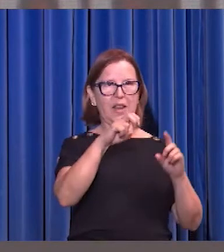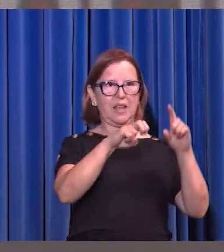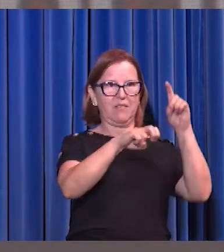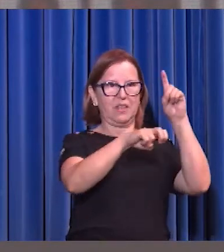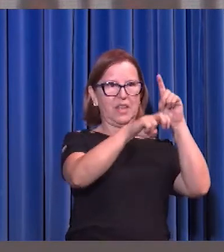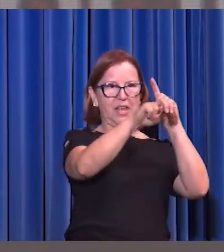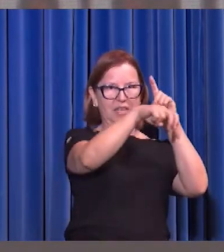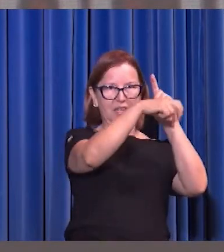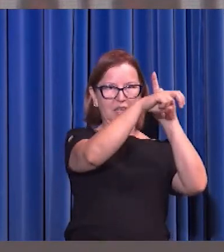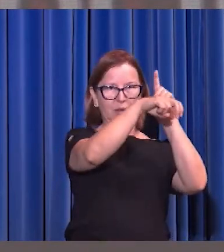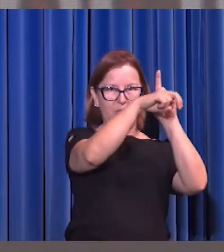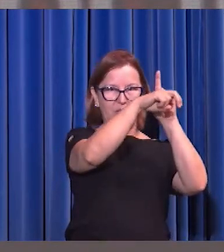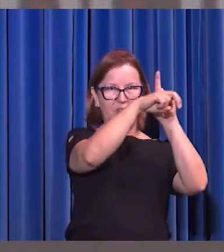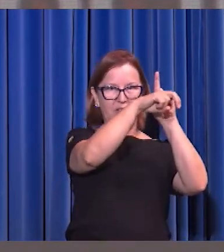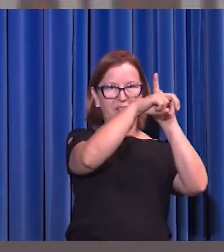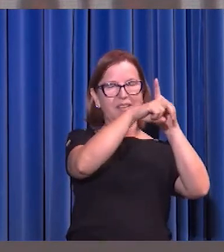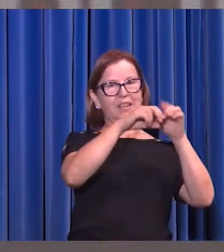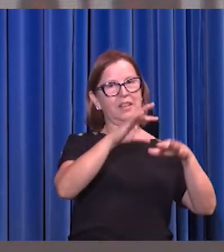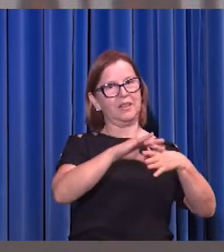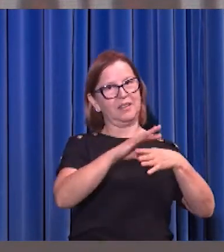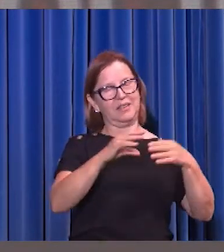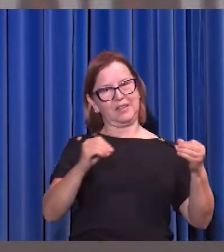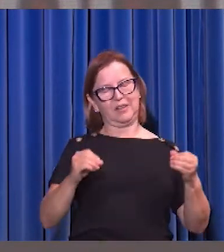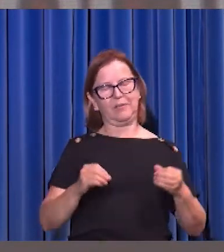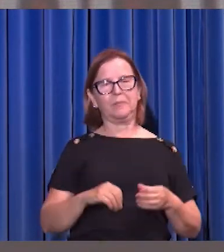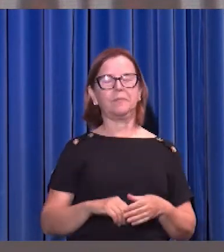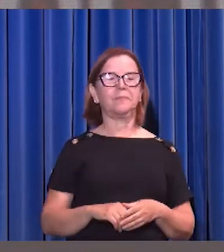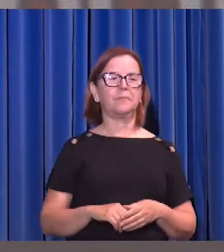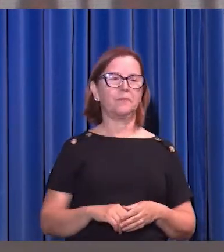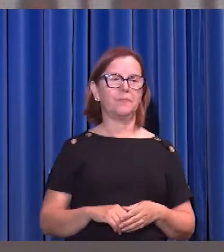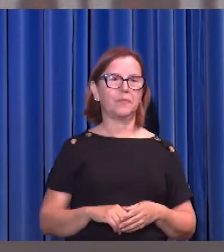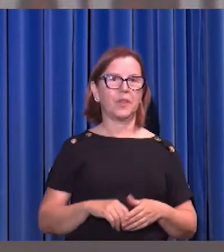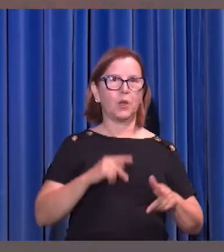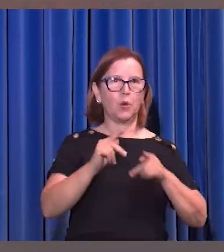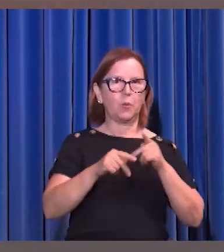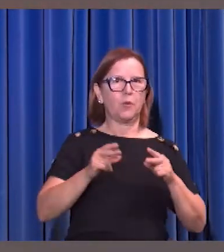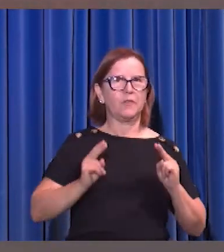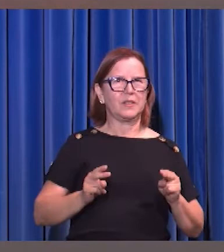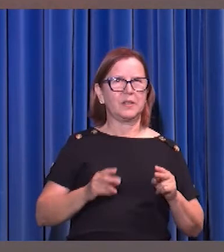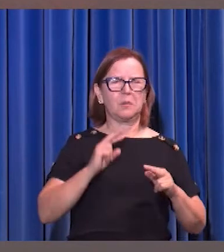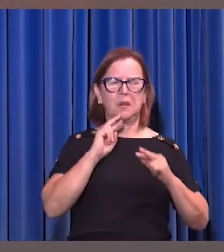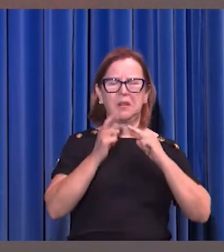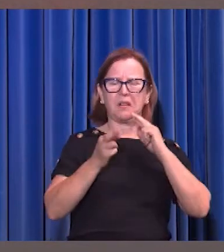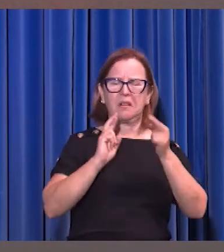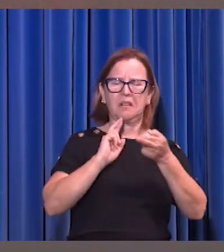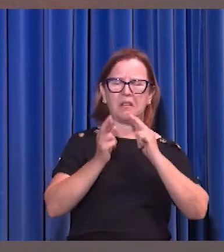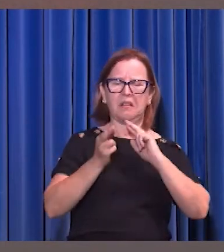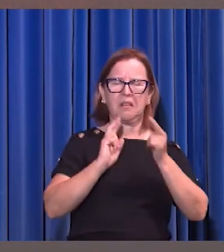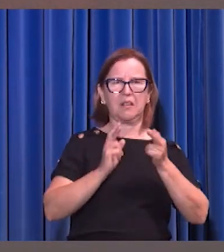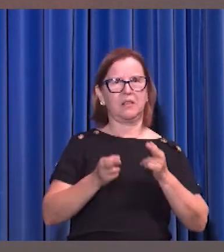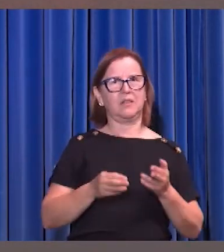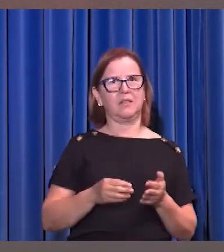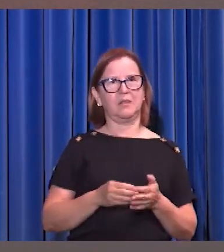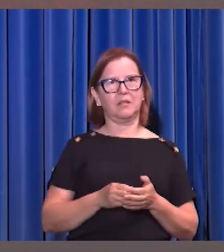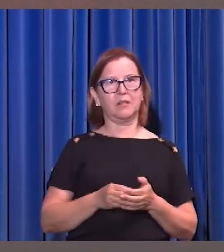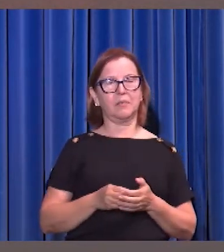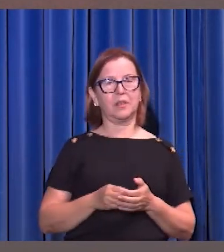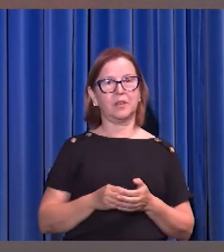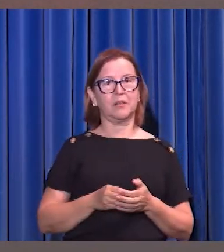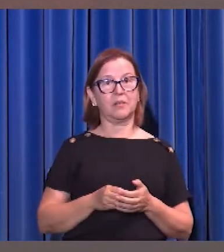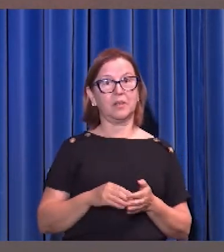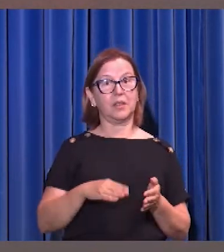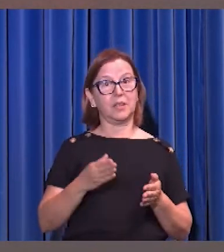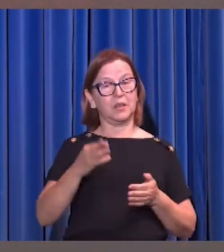vivia reclamando e murmurando. E eles reclamaram tanto que então